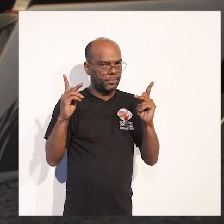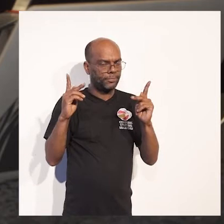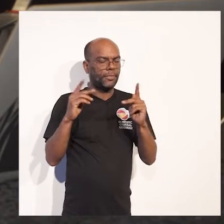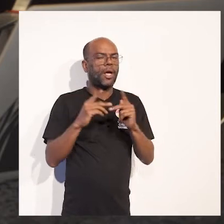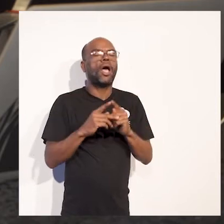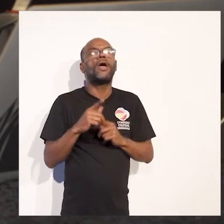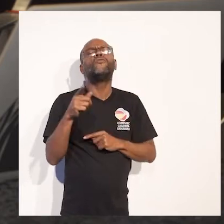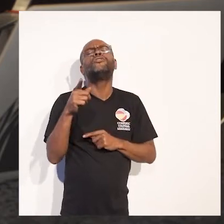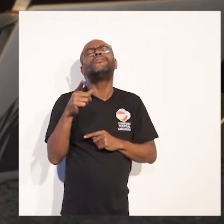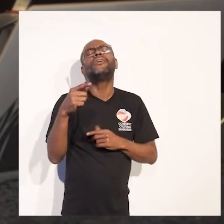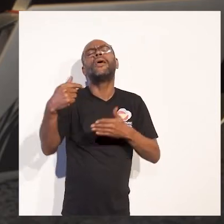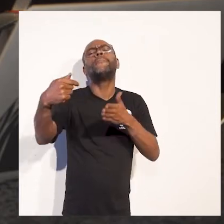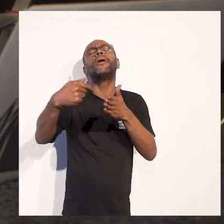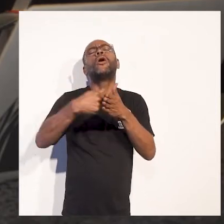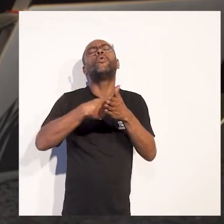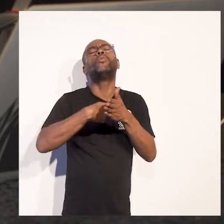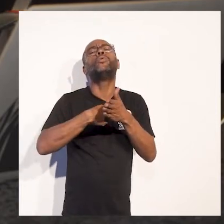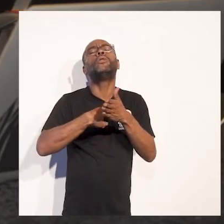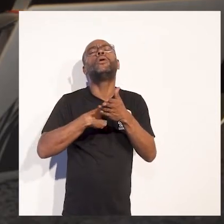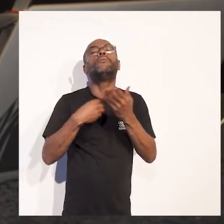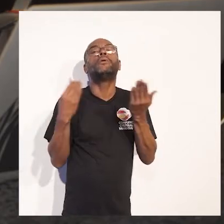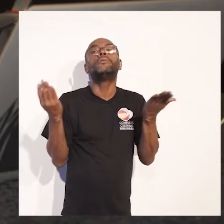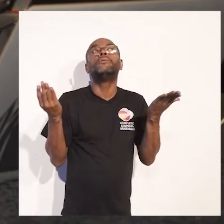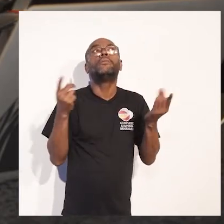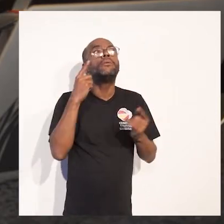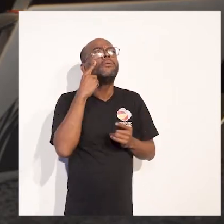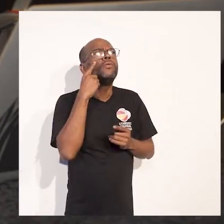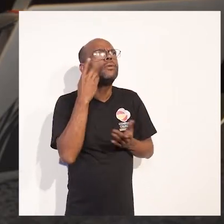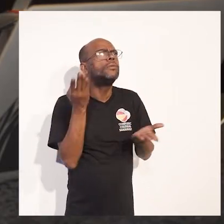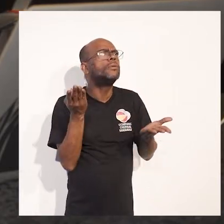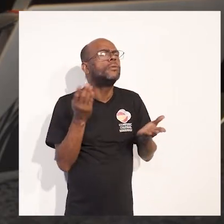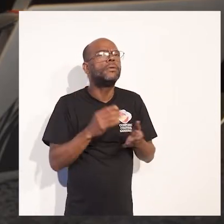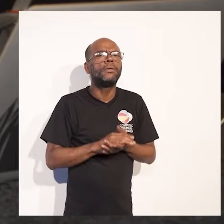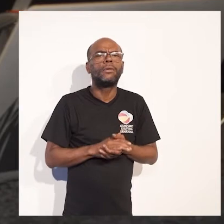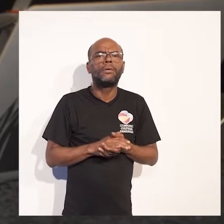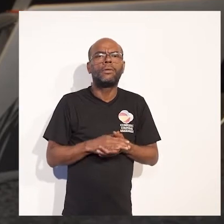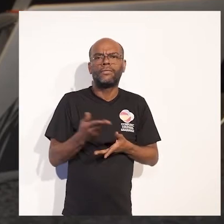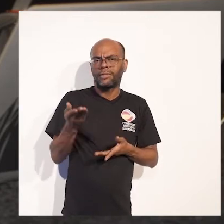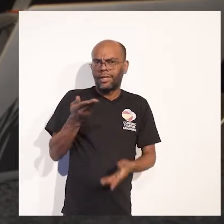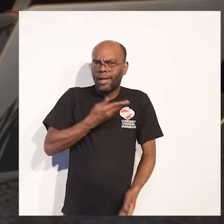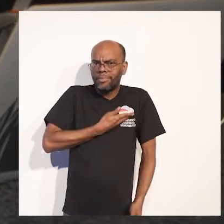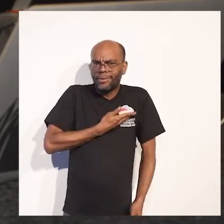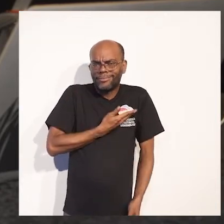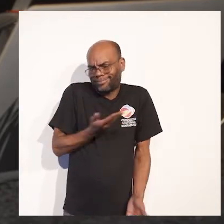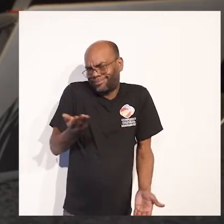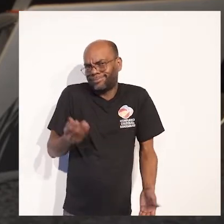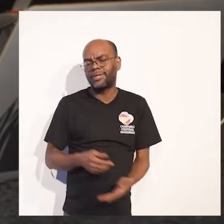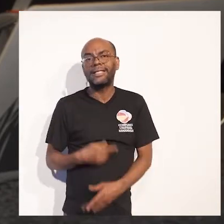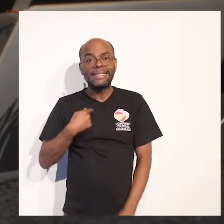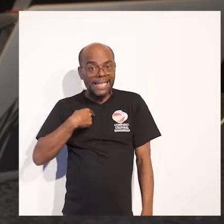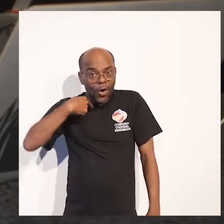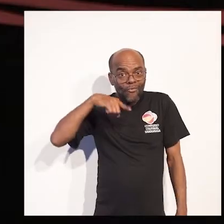Aí você me pergunta, mas por que eu estou vendo isso? Ora, meu caro amigo, ora bolas! Se